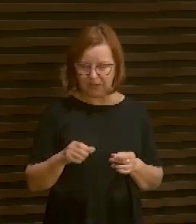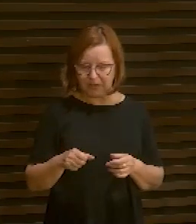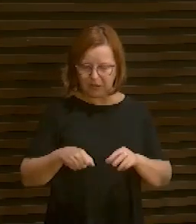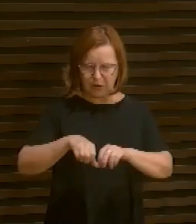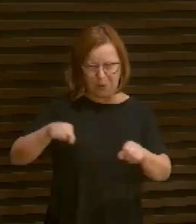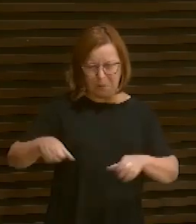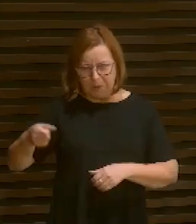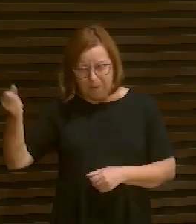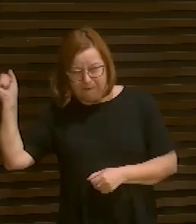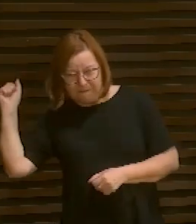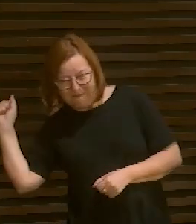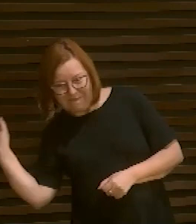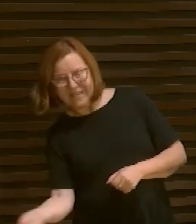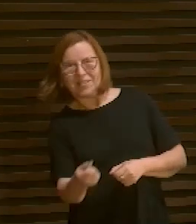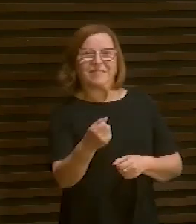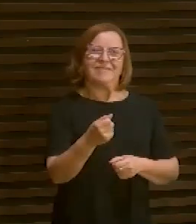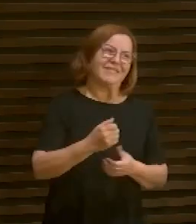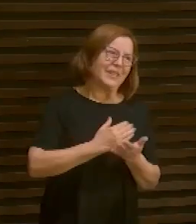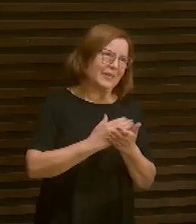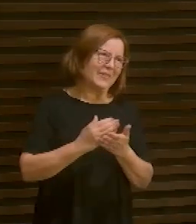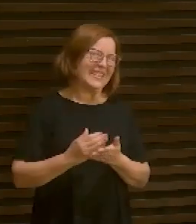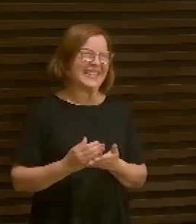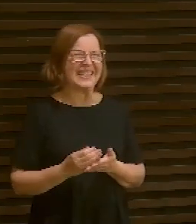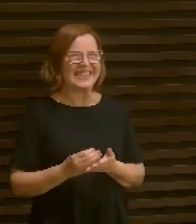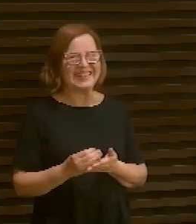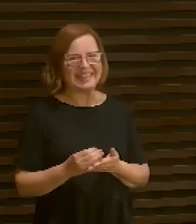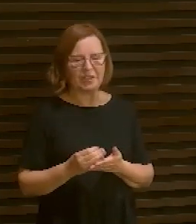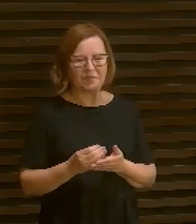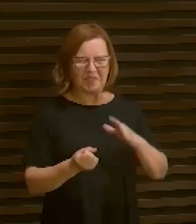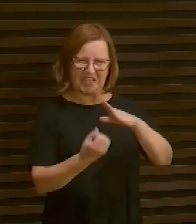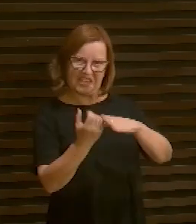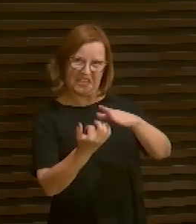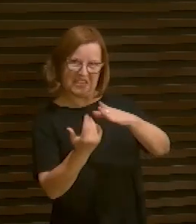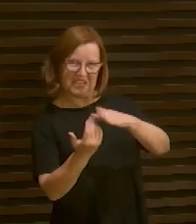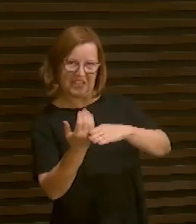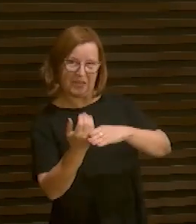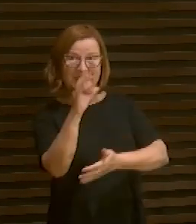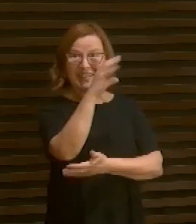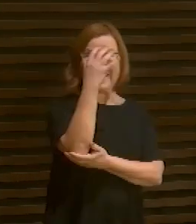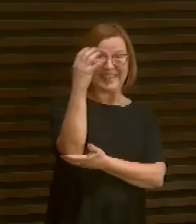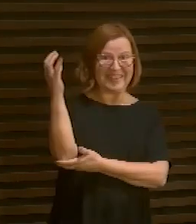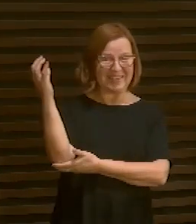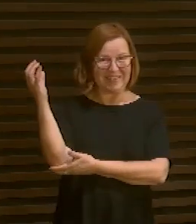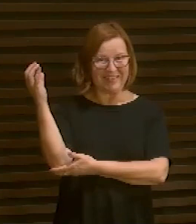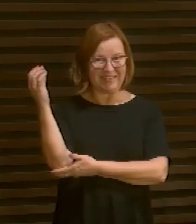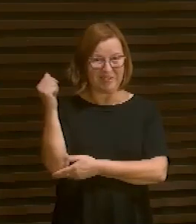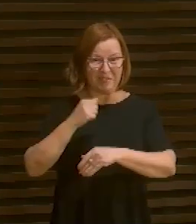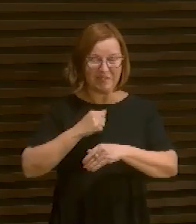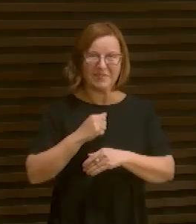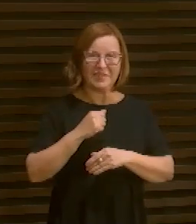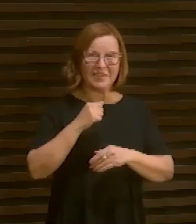para a tacada inicial, as folhas de grama as árvores, o canto